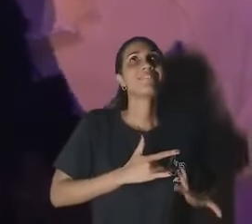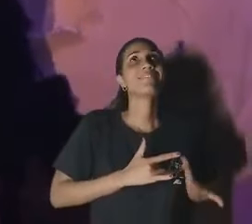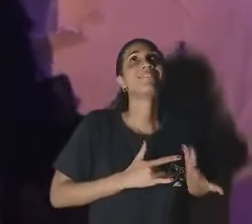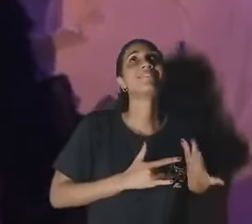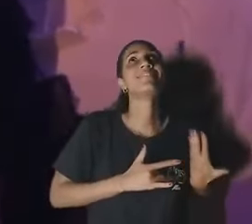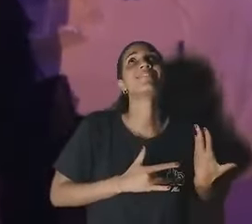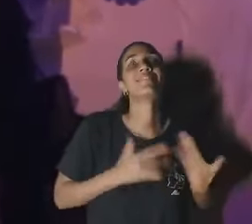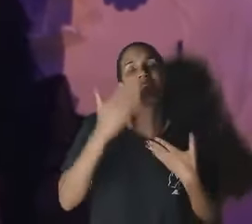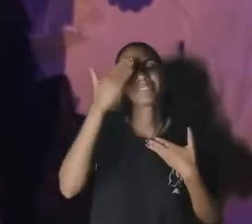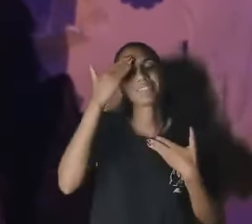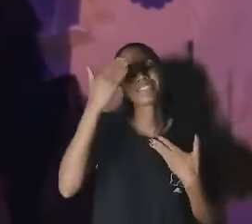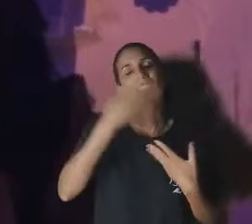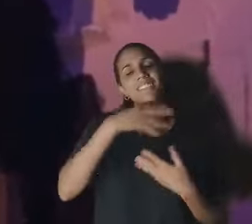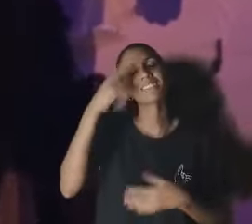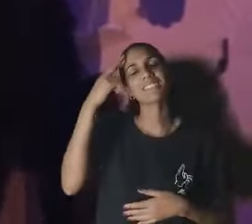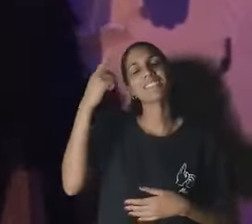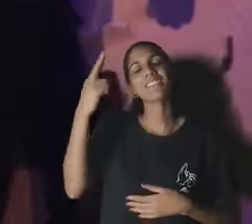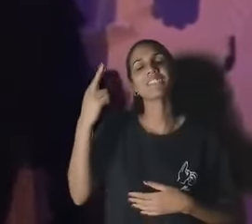Obrigado, Senhor.